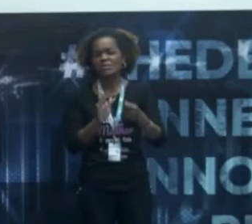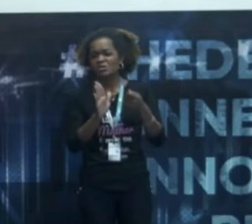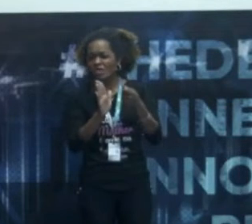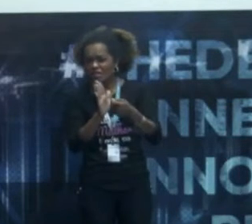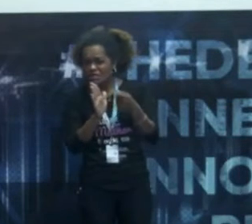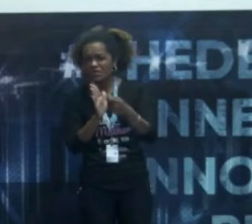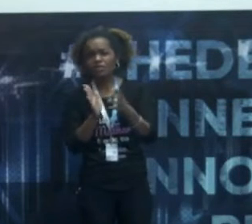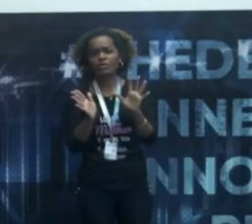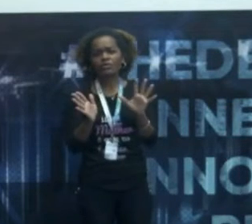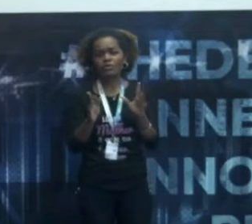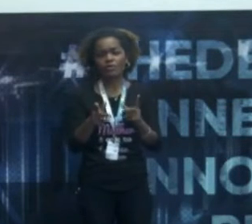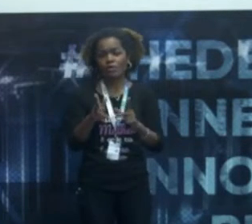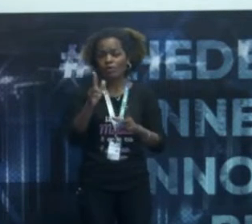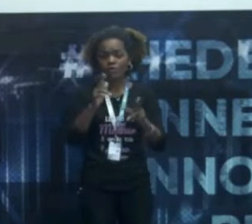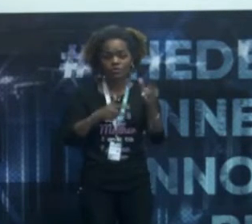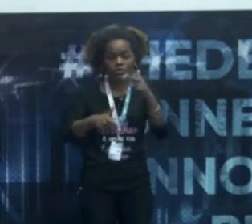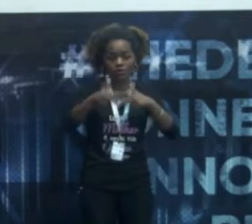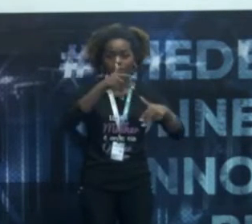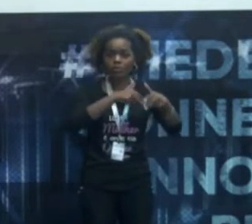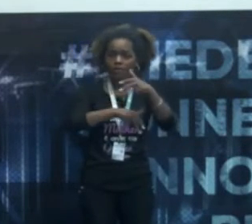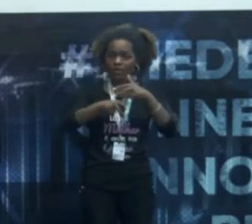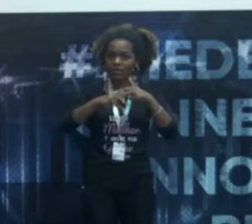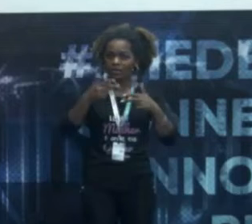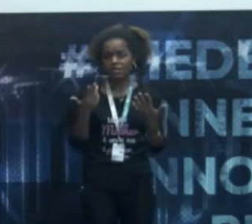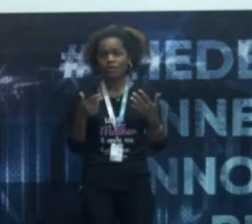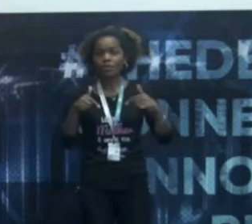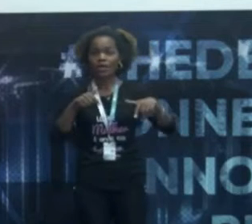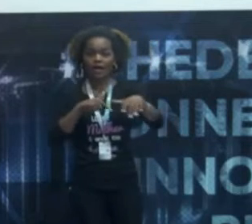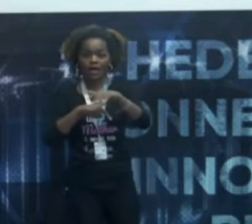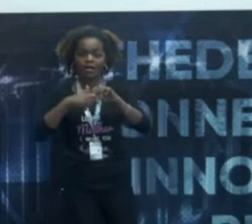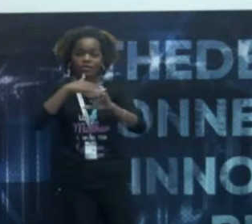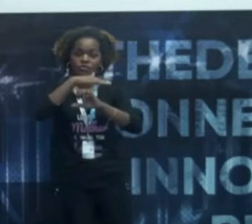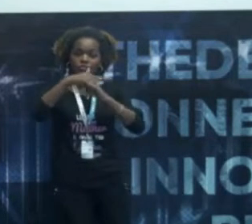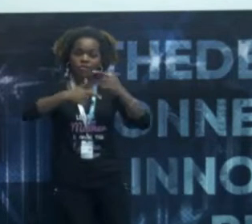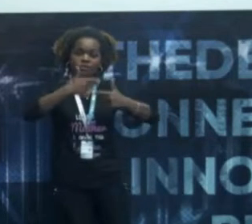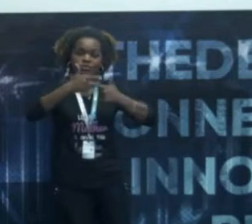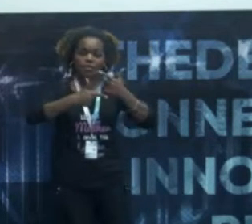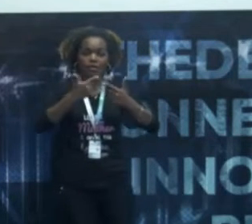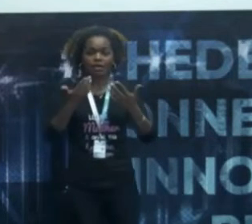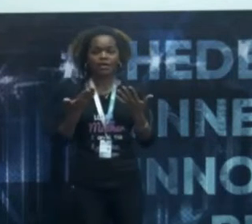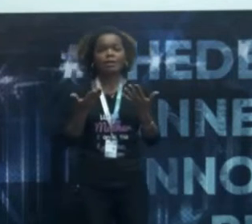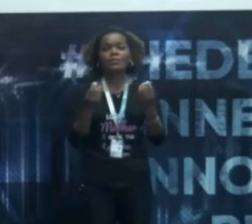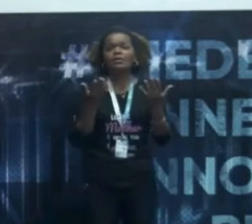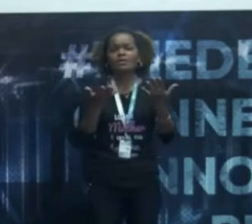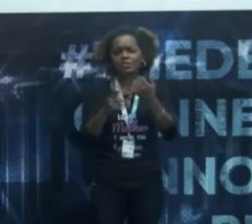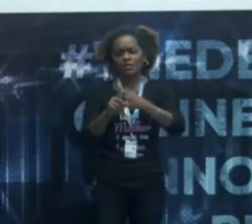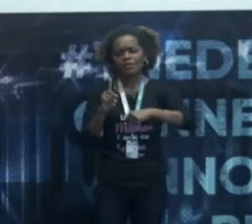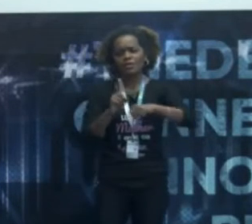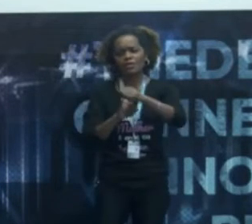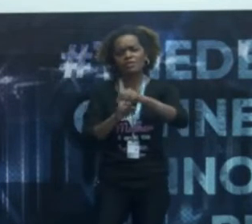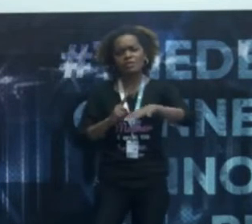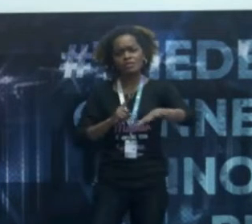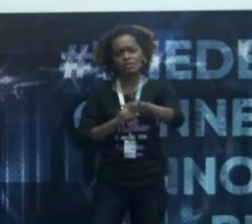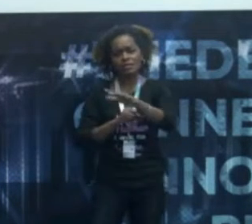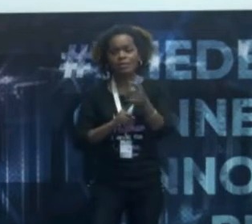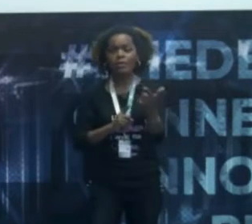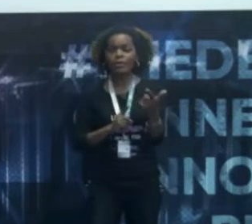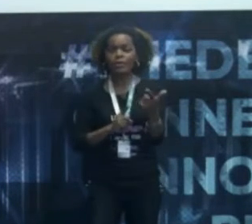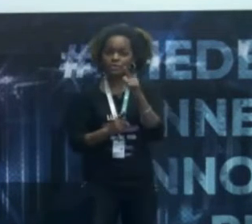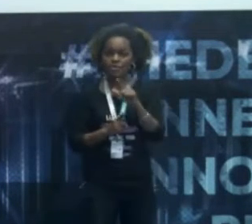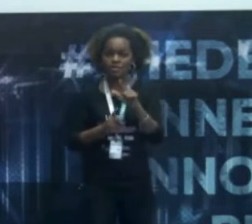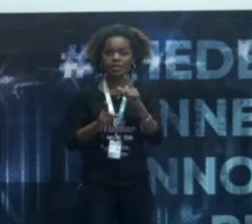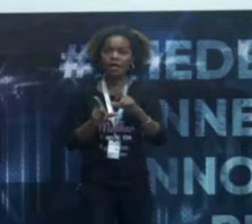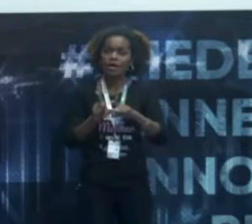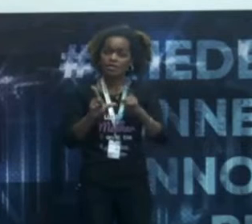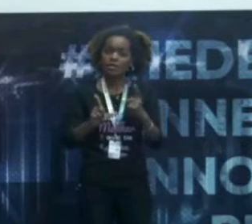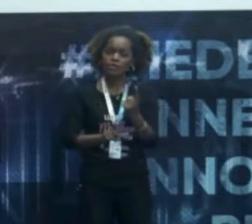desse recorte populacional no mercado de trabalho, para que o ecossistema social ele consiga ser autossuficiente, né?